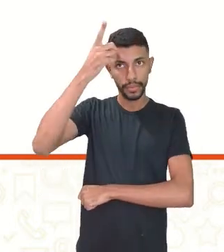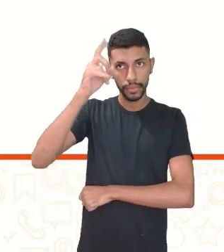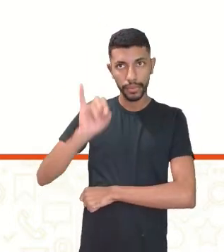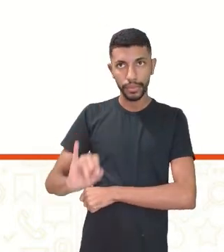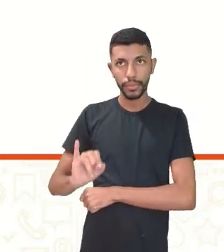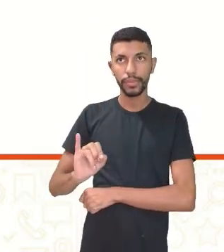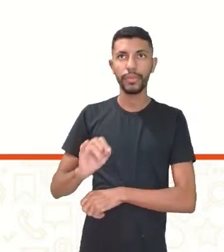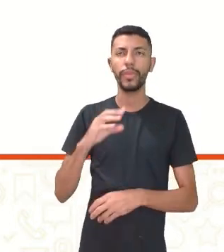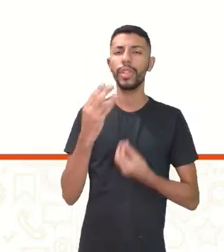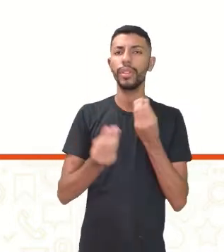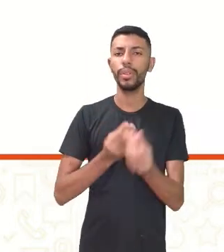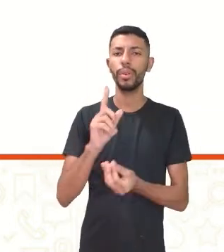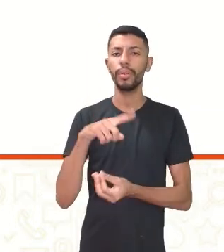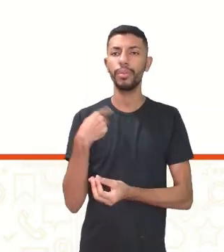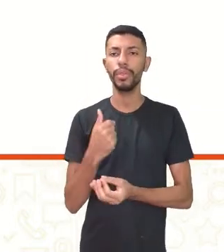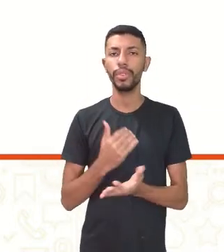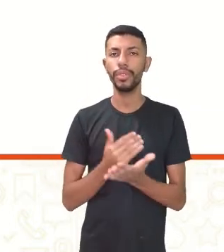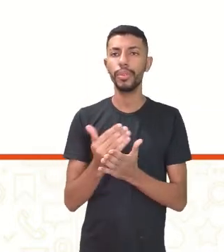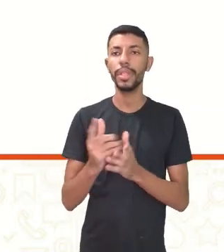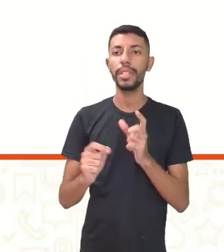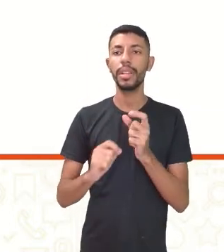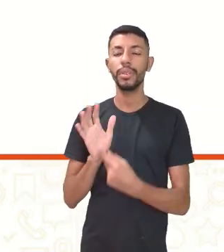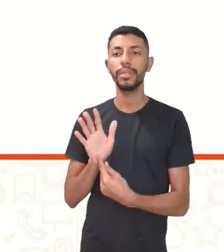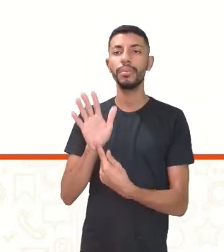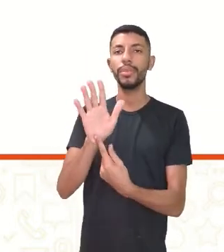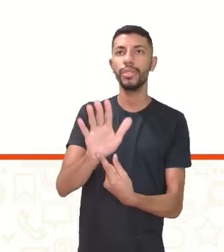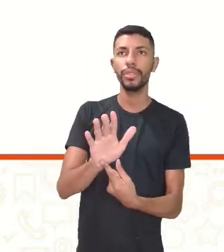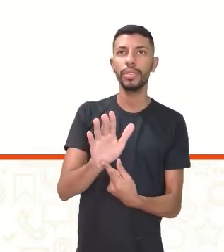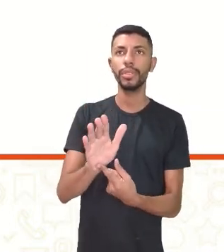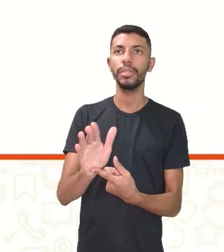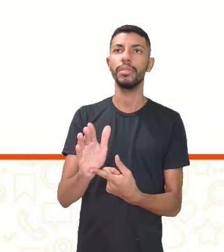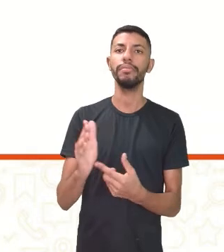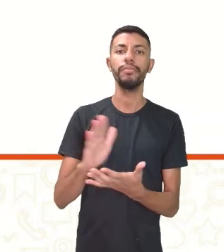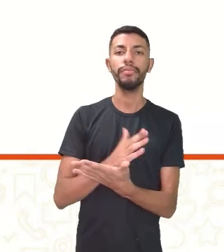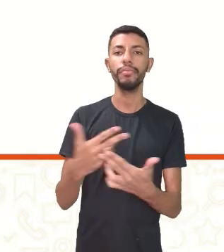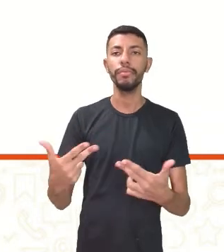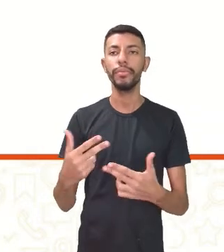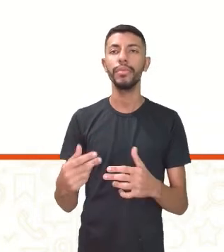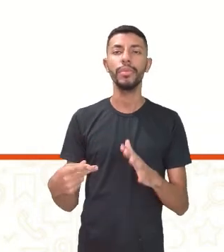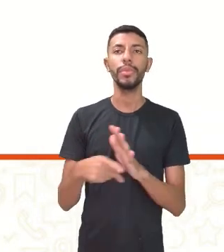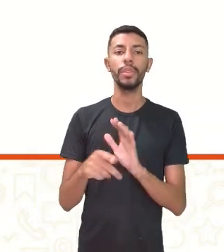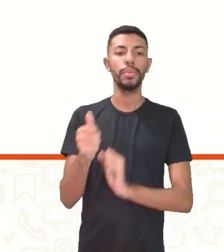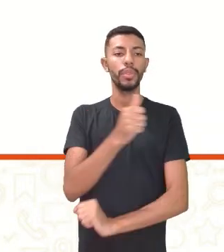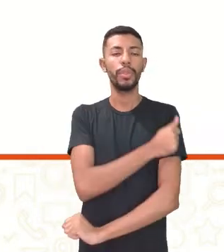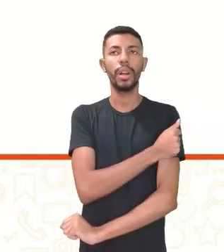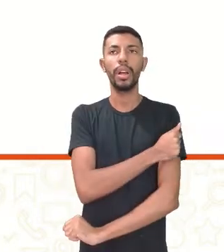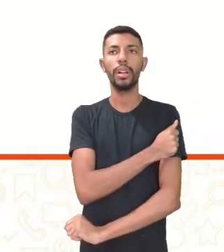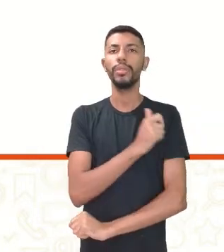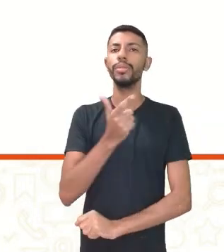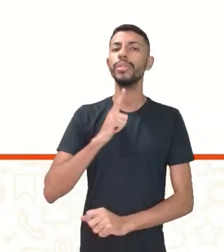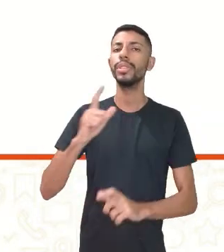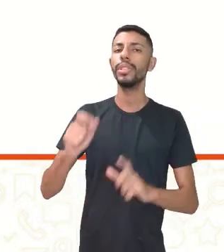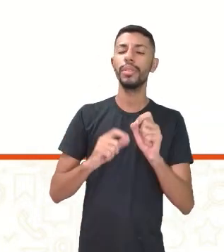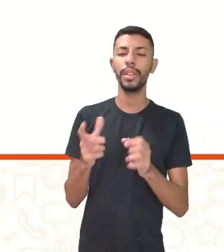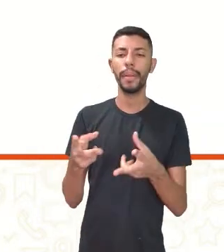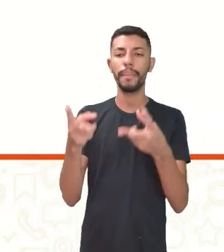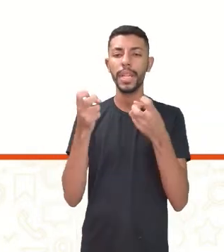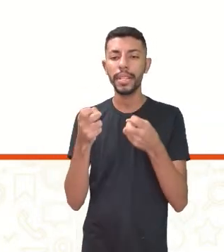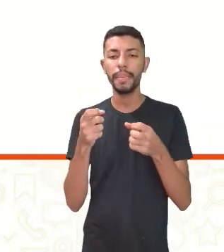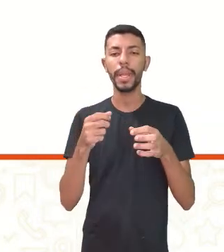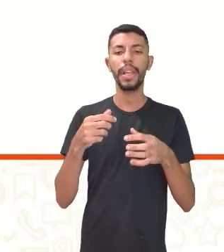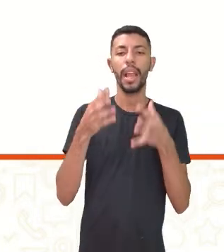vamos começar a oferecer algo para que ele comece a ter atenção, ele perceber, ele